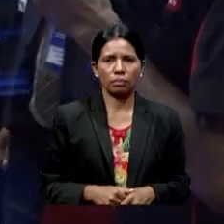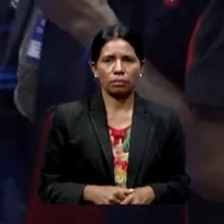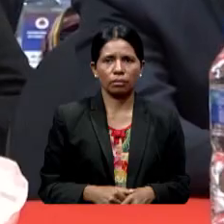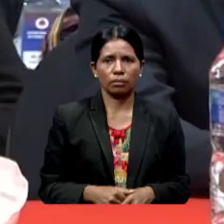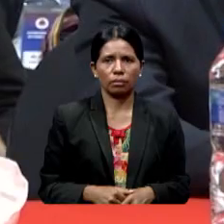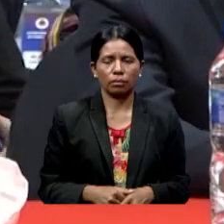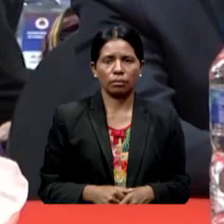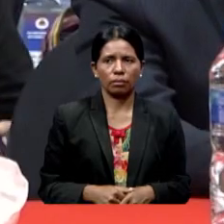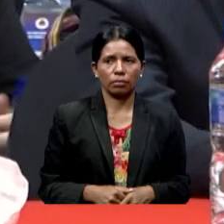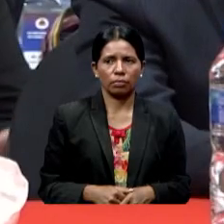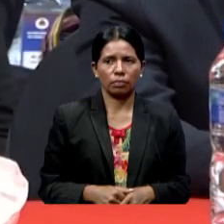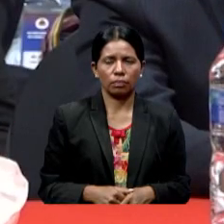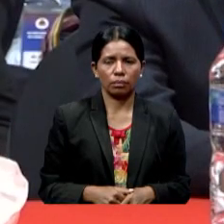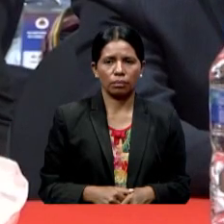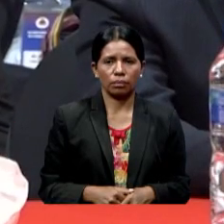is